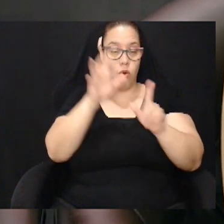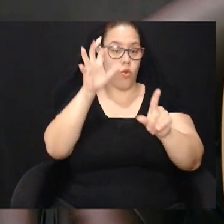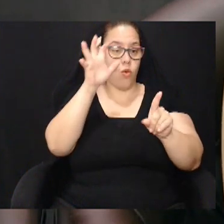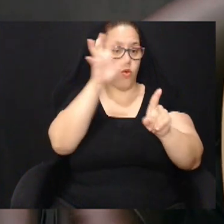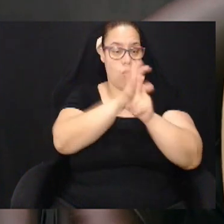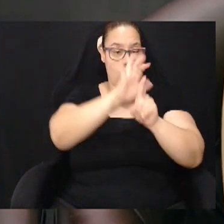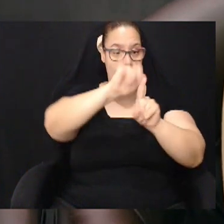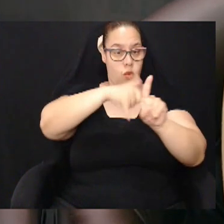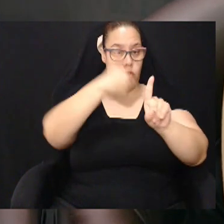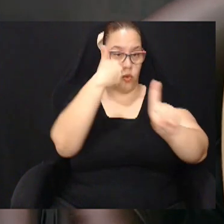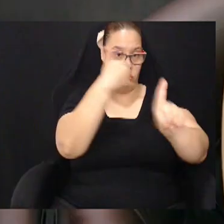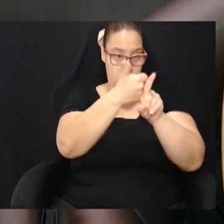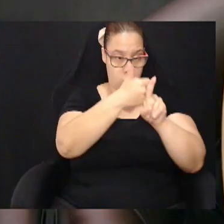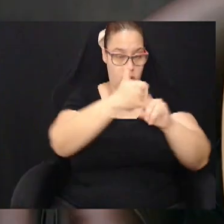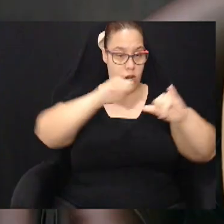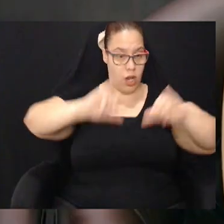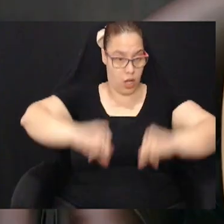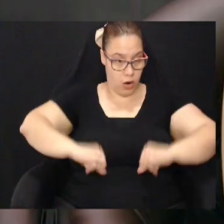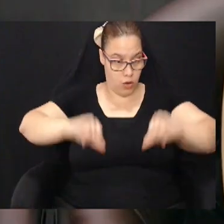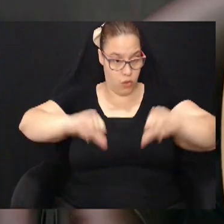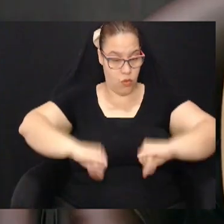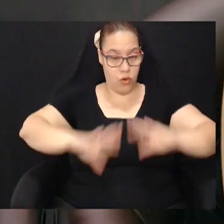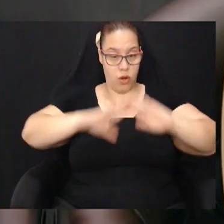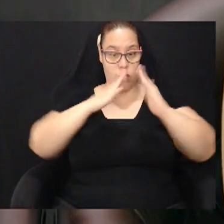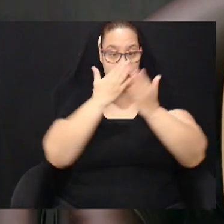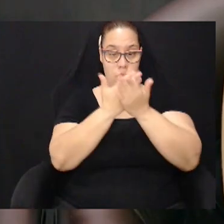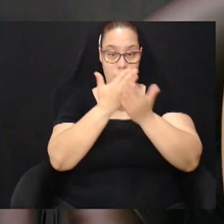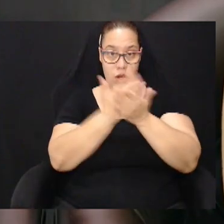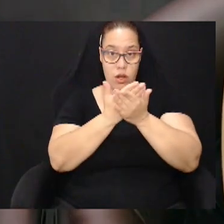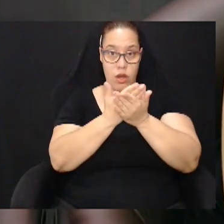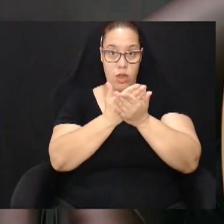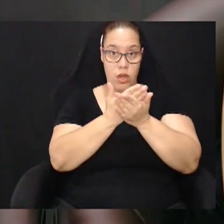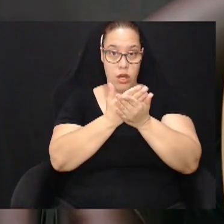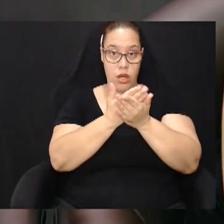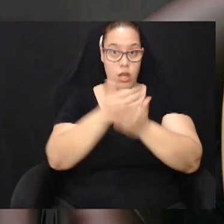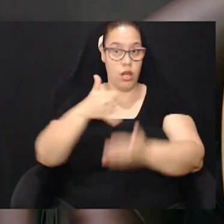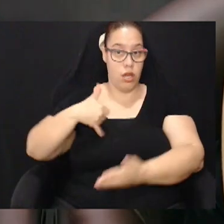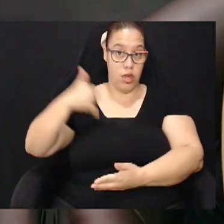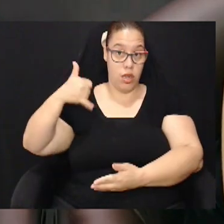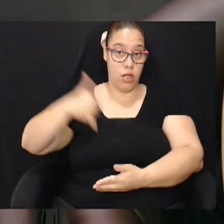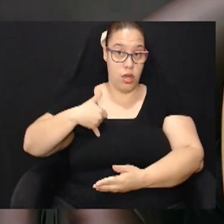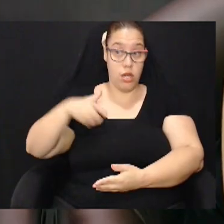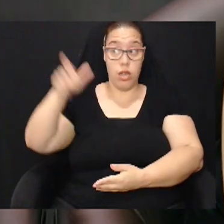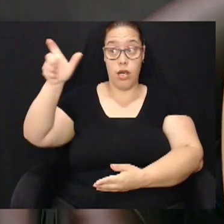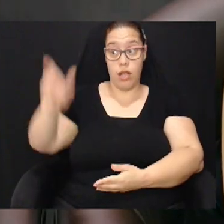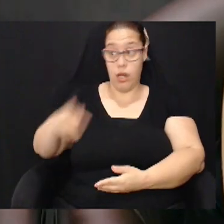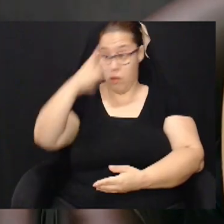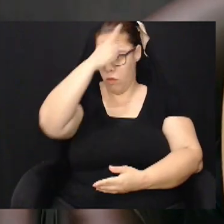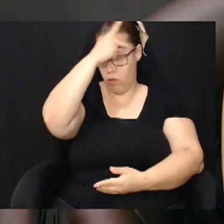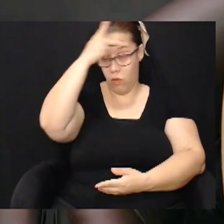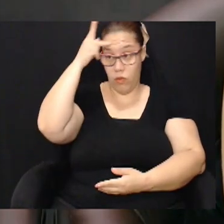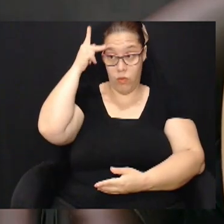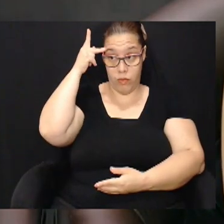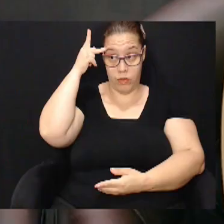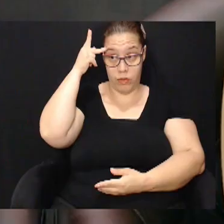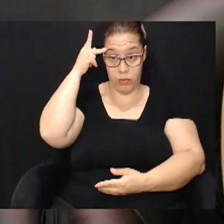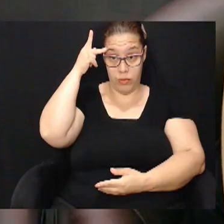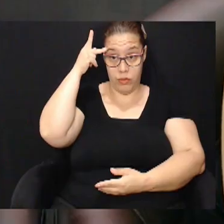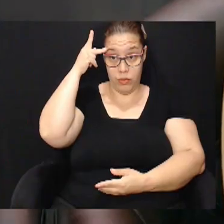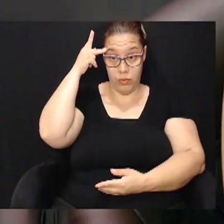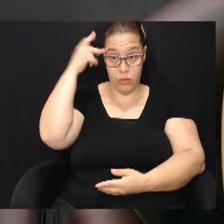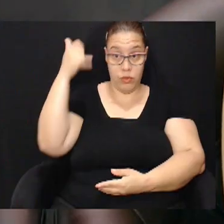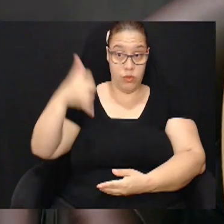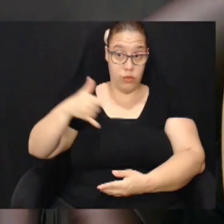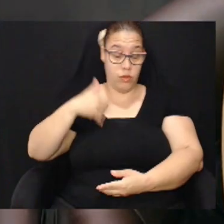escola, né? E coincidiu a idade dessa personagem, né, com a idade que a minha